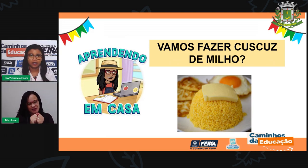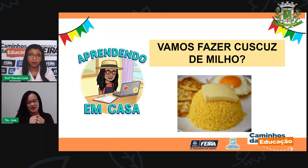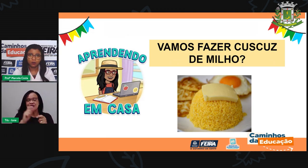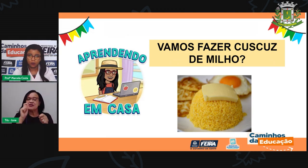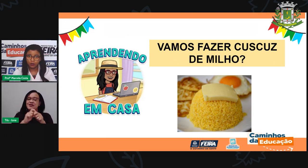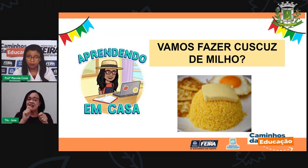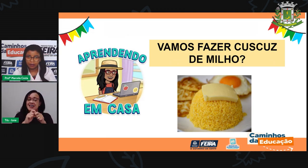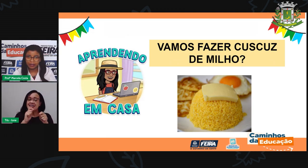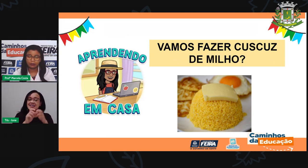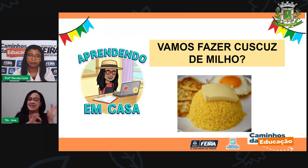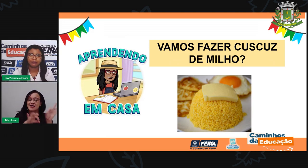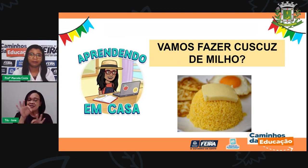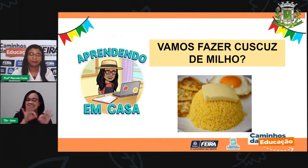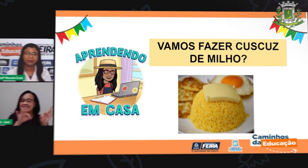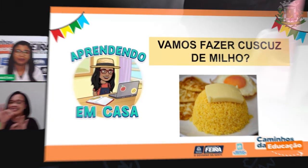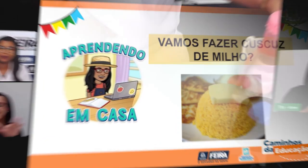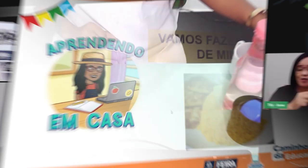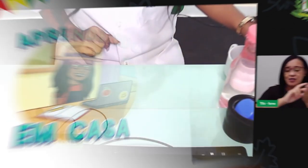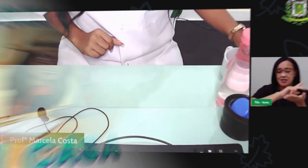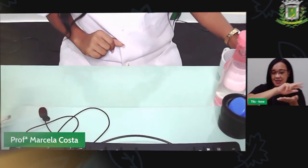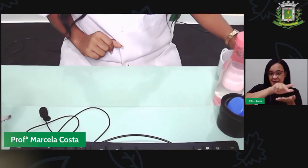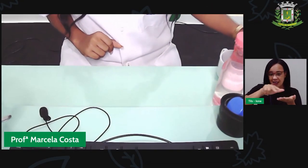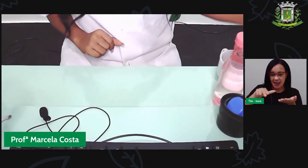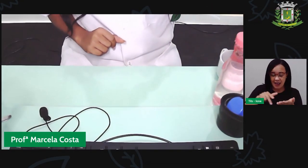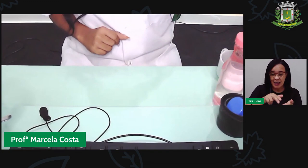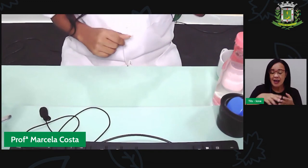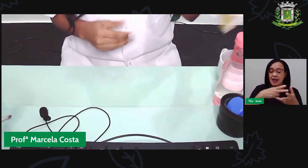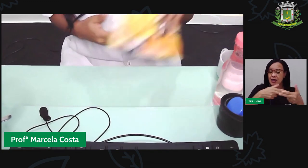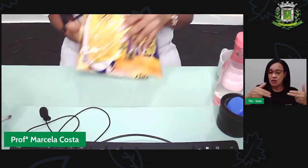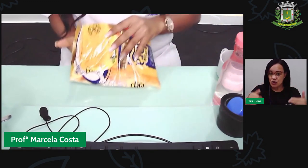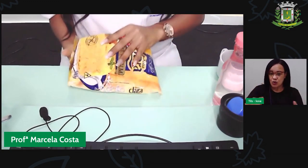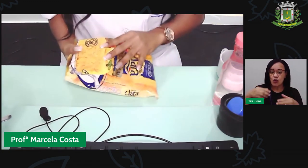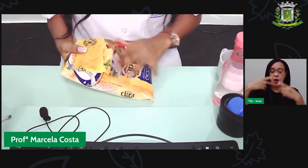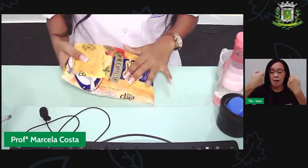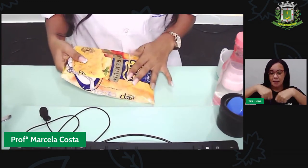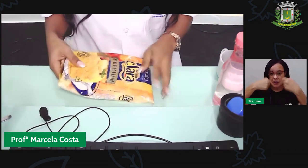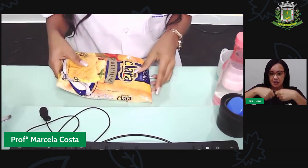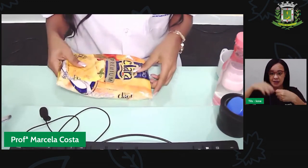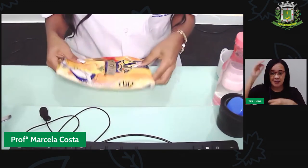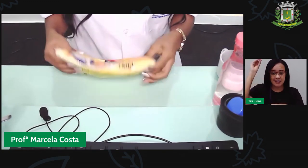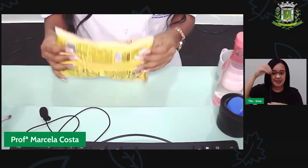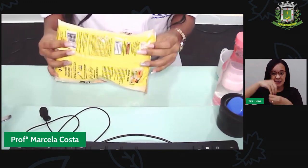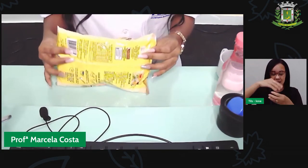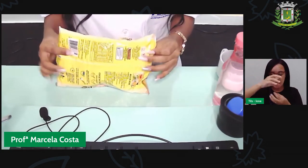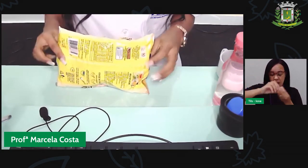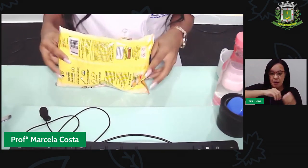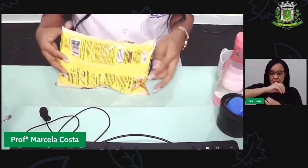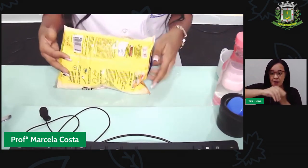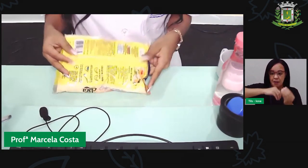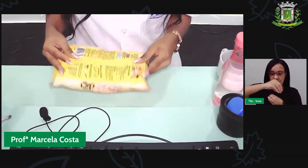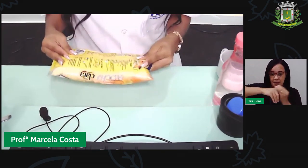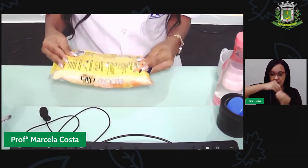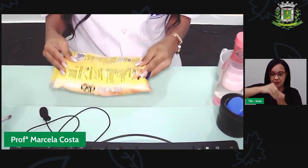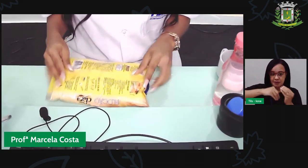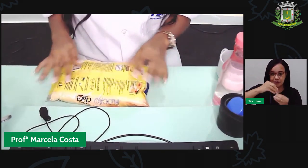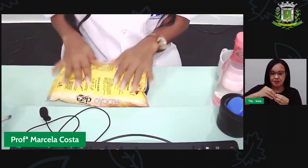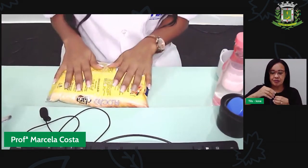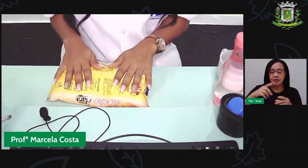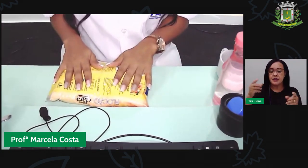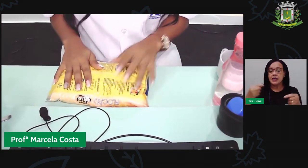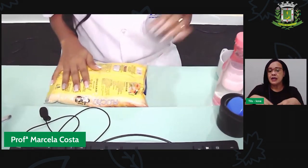que a gente vai fazer um cuscuse de milho. Então, gente vai precisar aqui, ó, do flocão de milho,